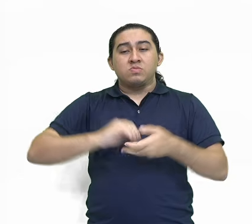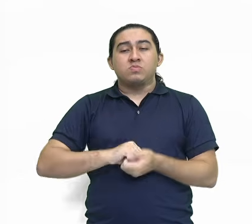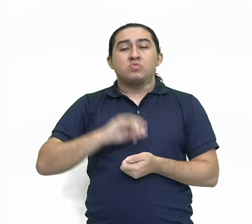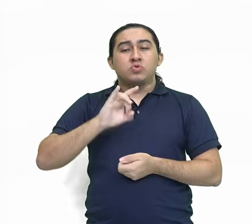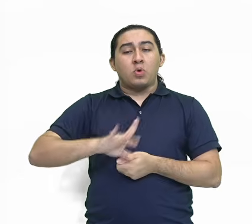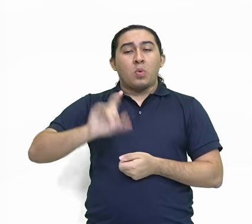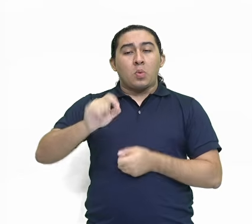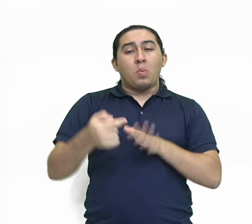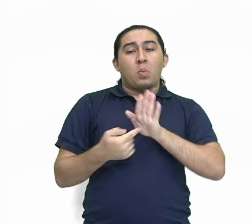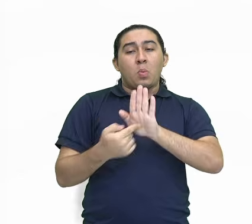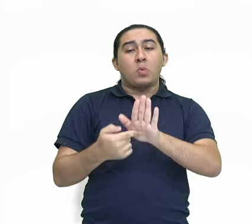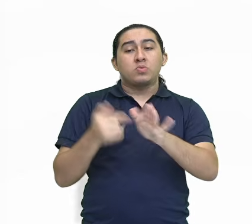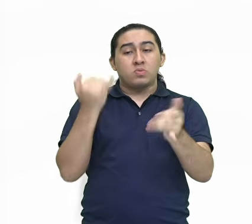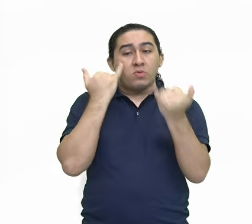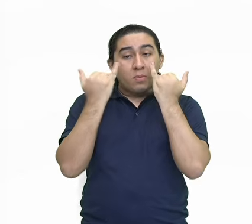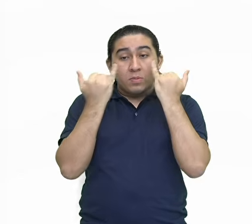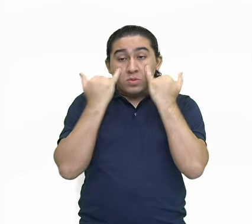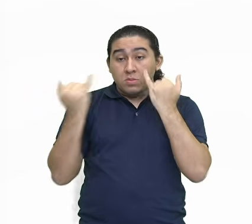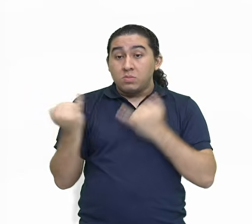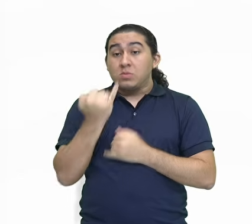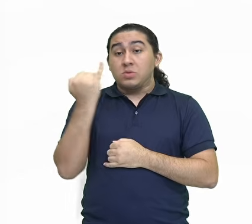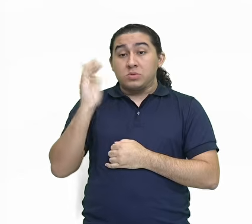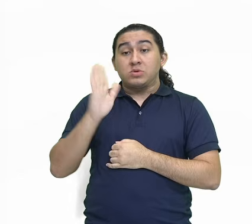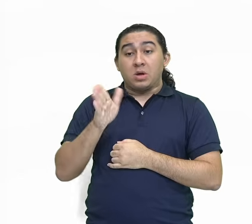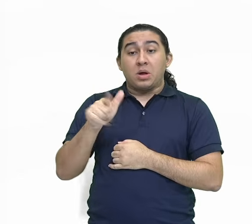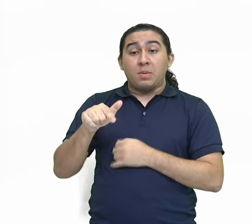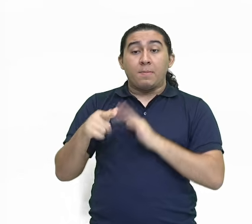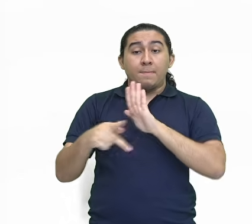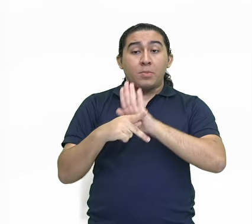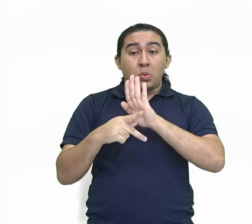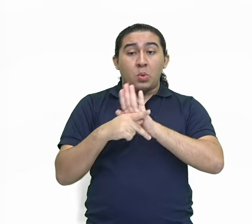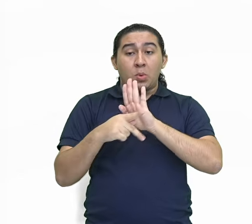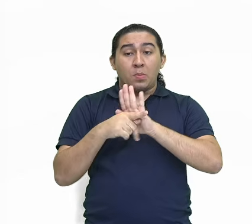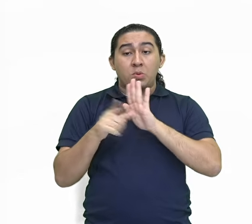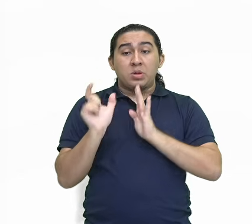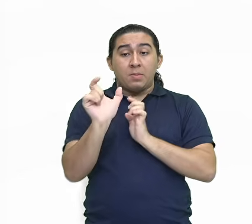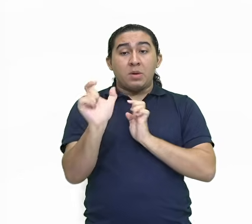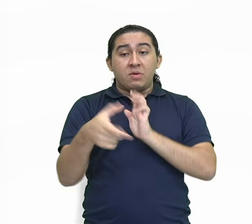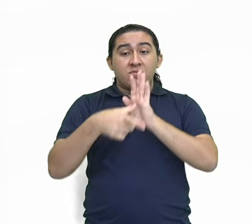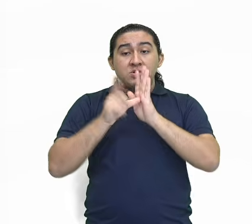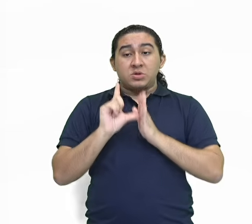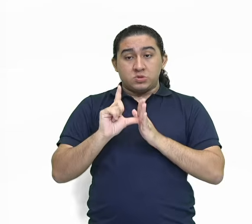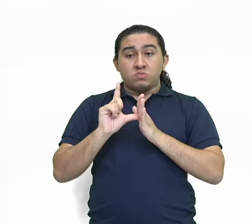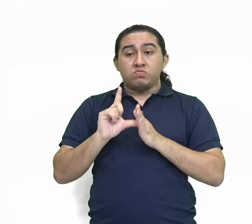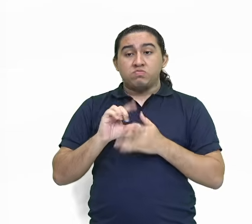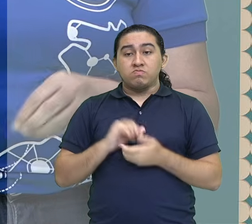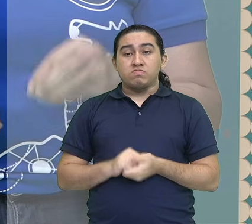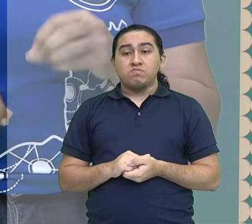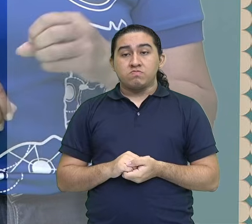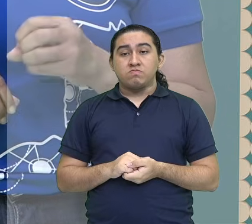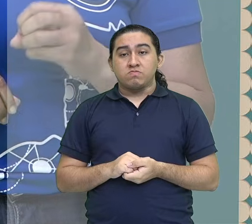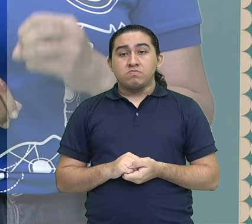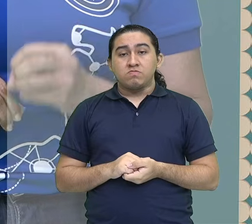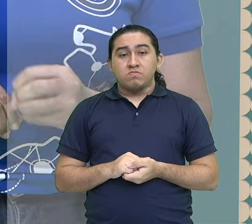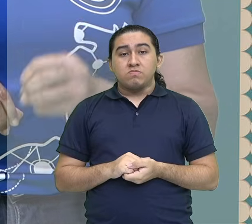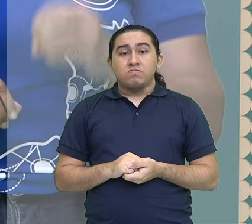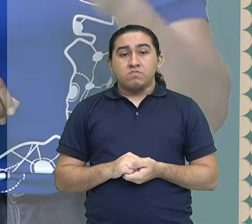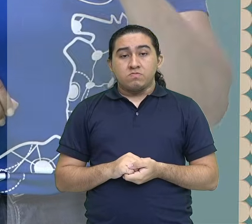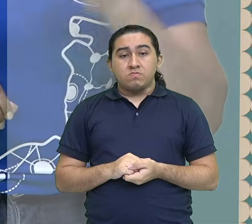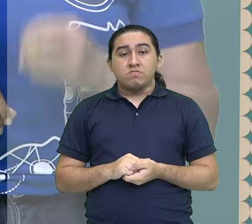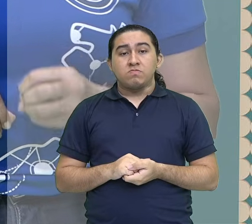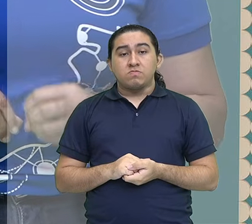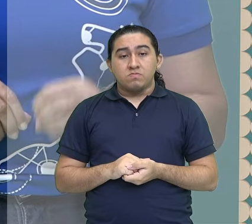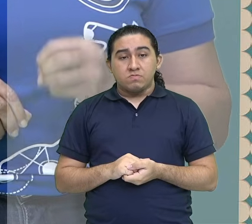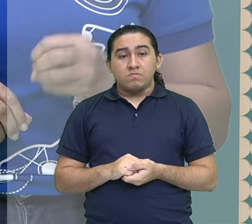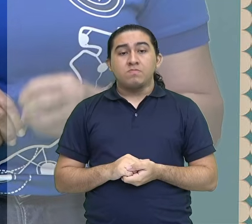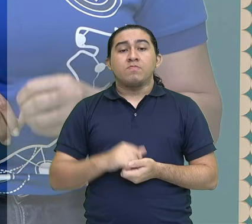em destaque um detalhe que já é próprio do termo antecedente, contendo informações